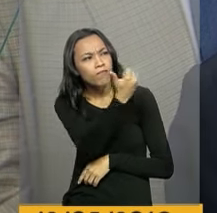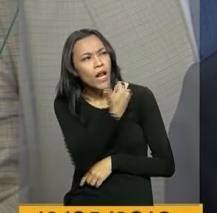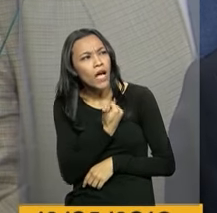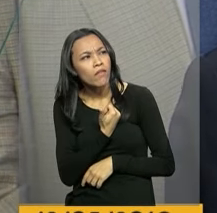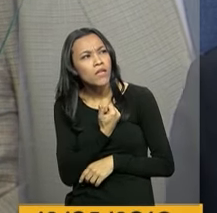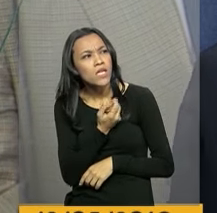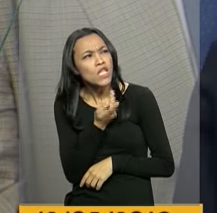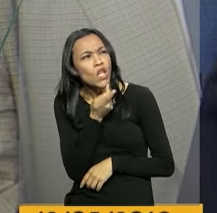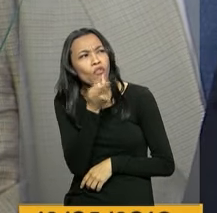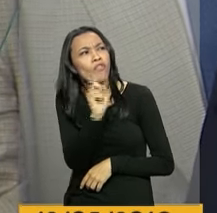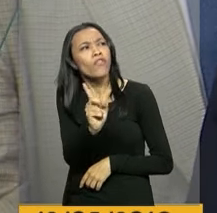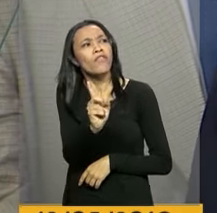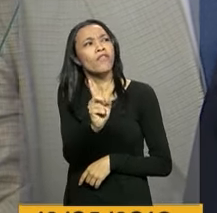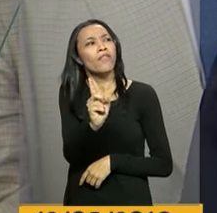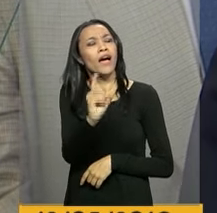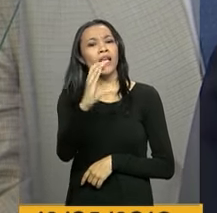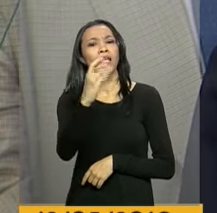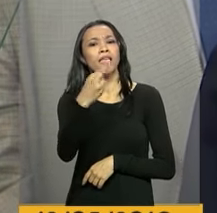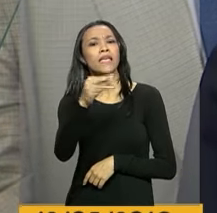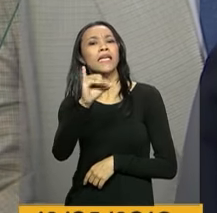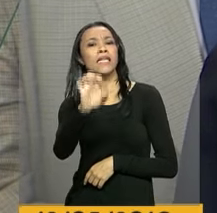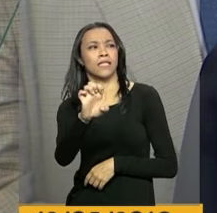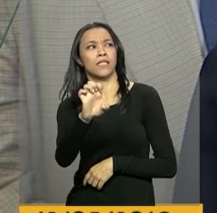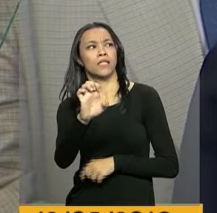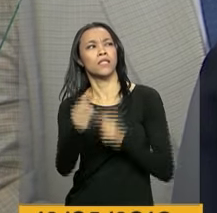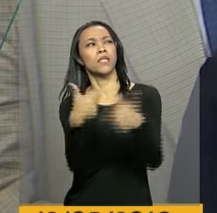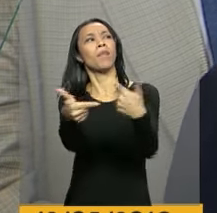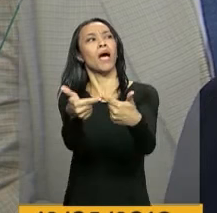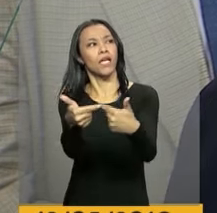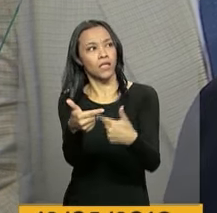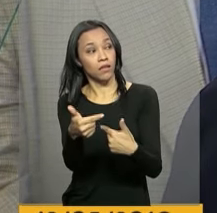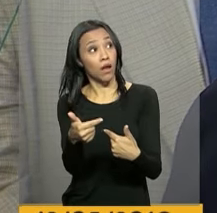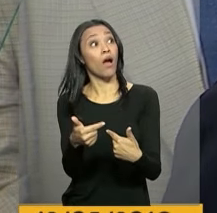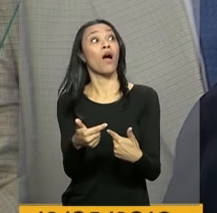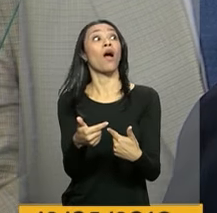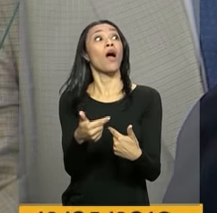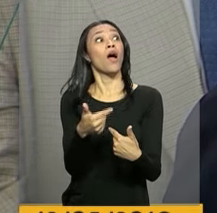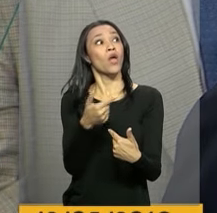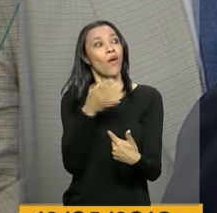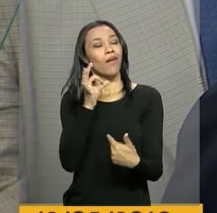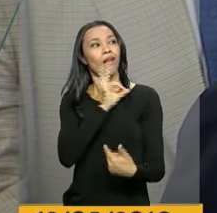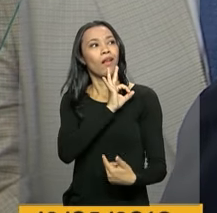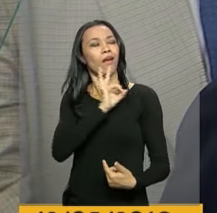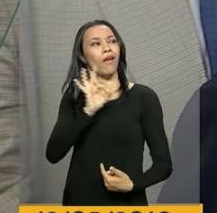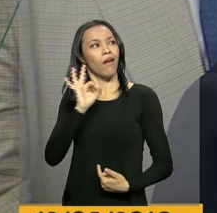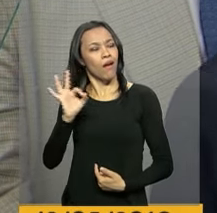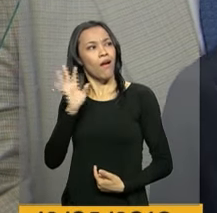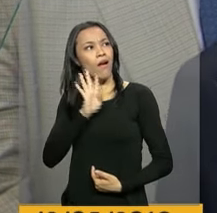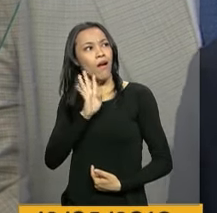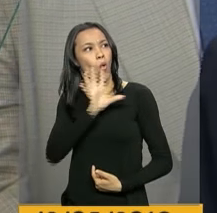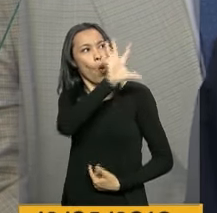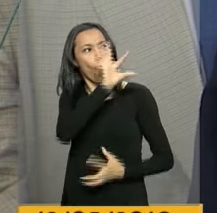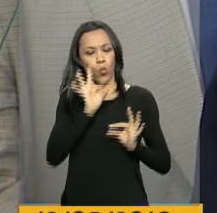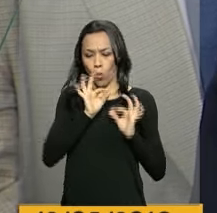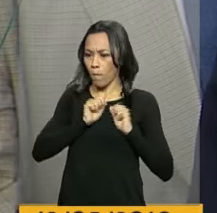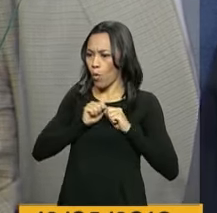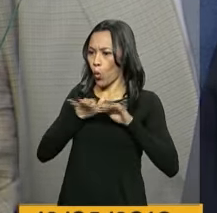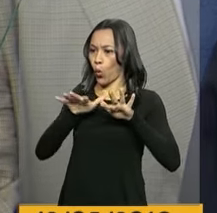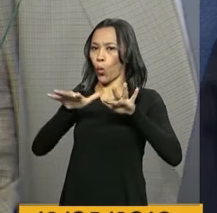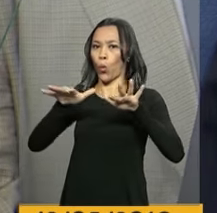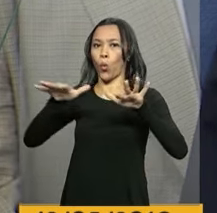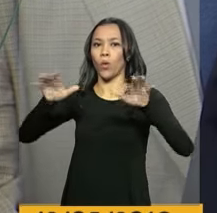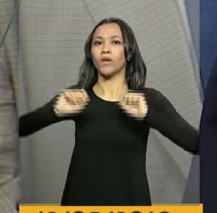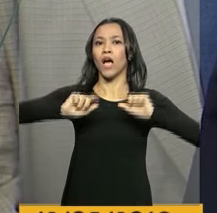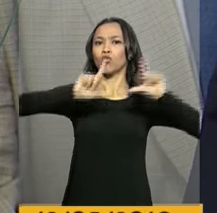Não fale em crise. Trabalhe. Eu quero ver até se consigo espalhar essa frase com 10, 20 milhões de